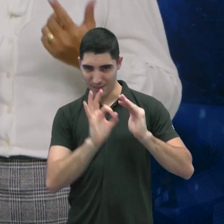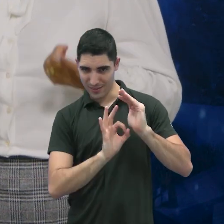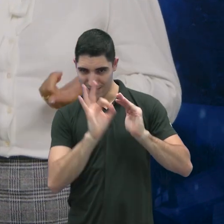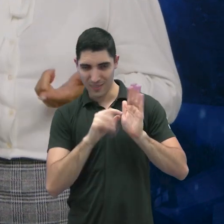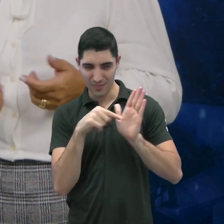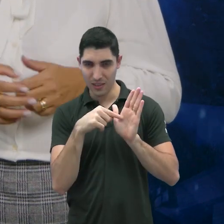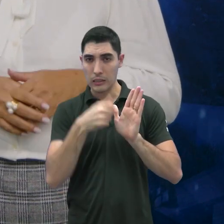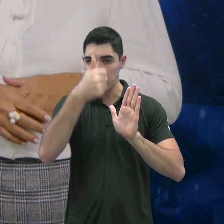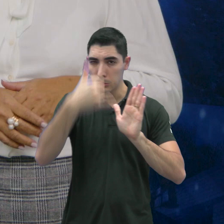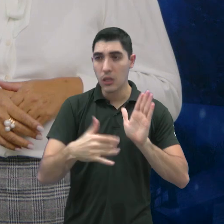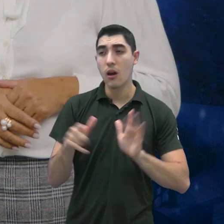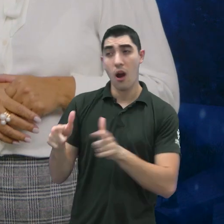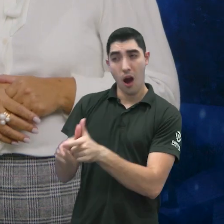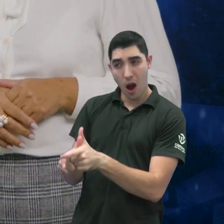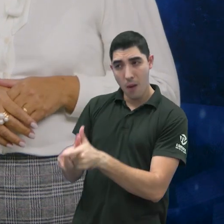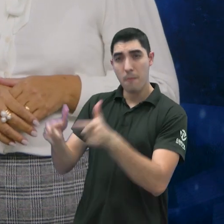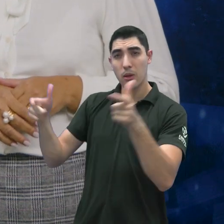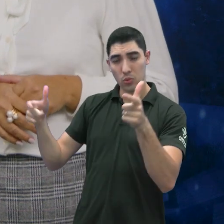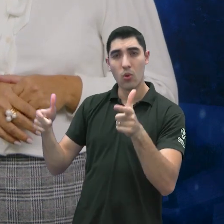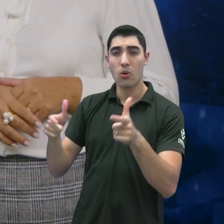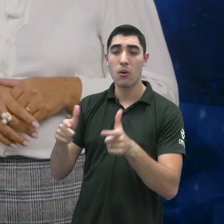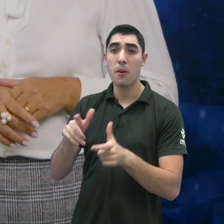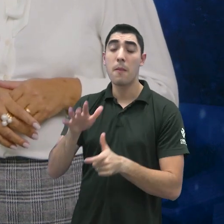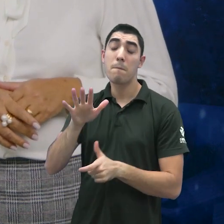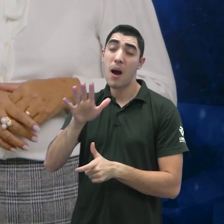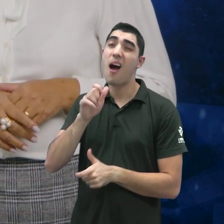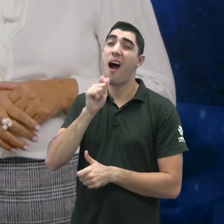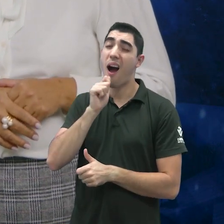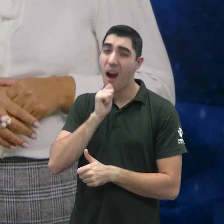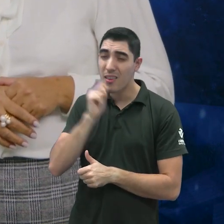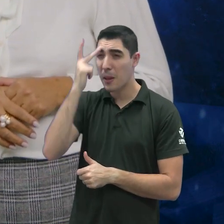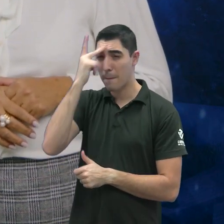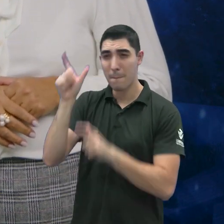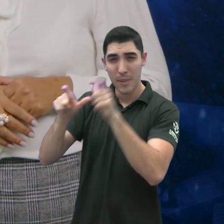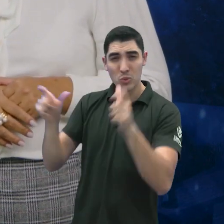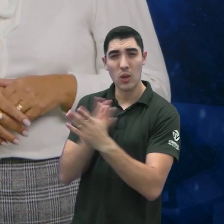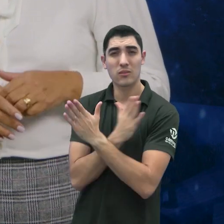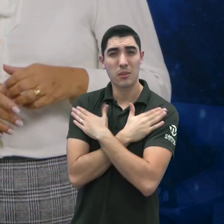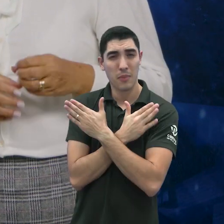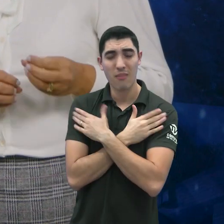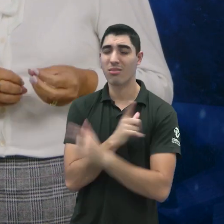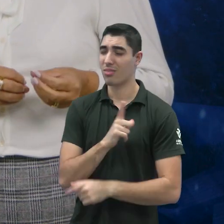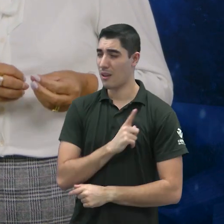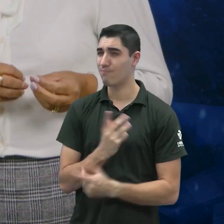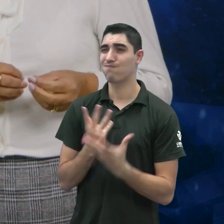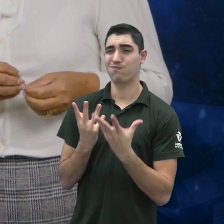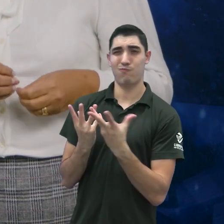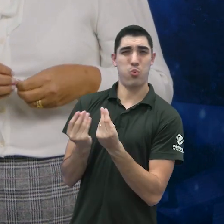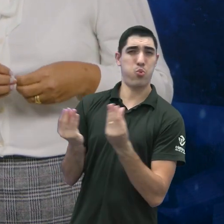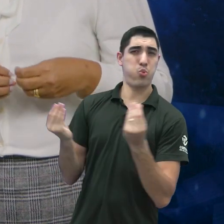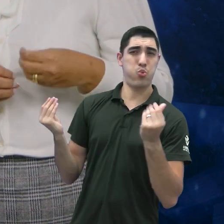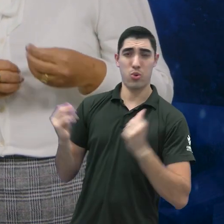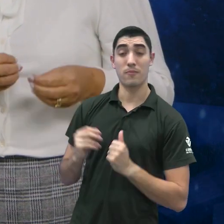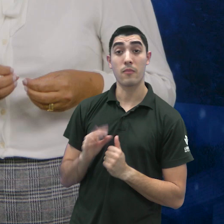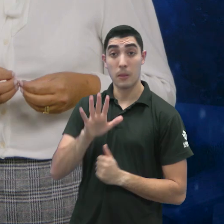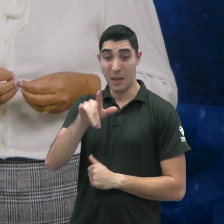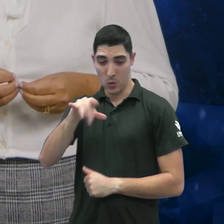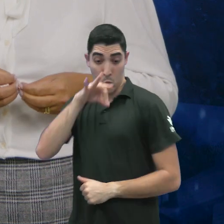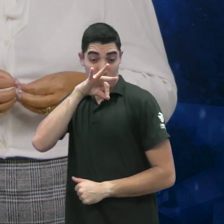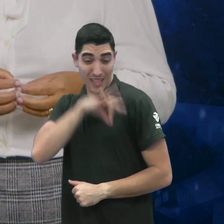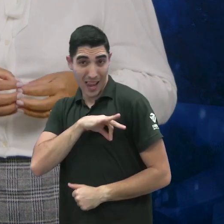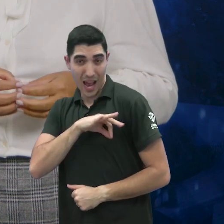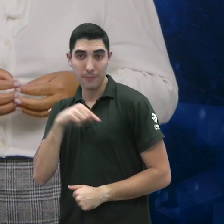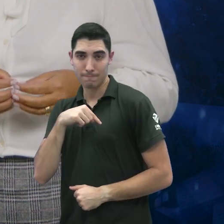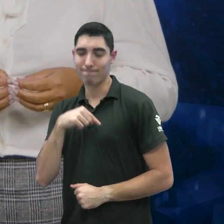no geral, ainda há muitos desempregados, né? E essa questão do salário, ela é um